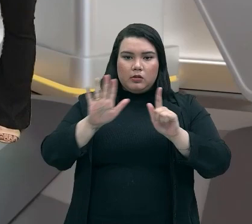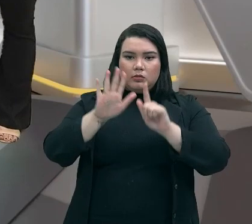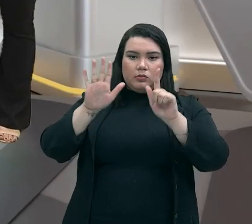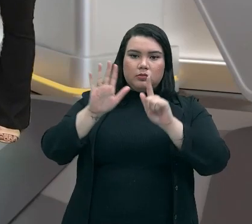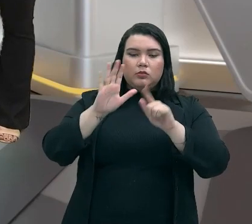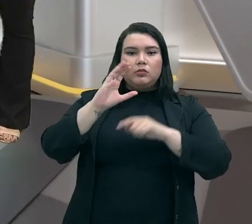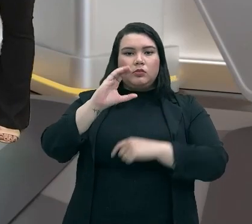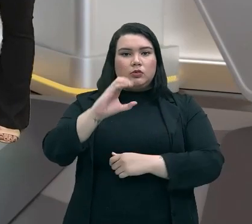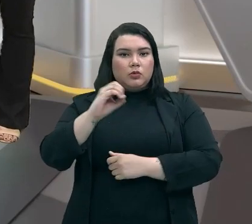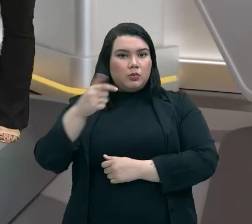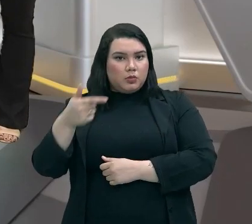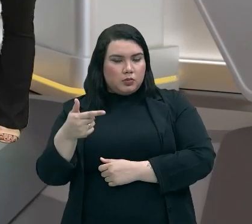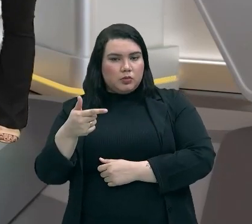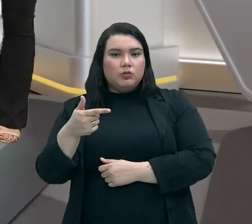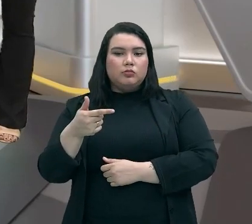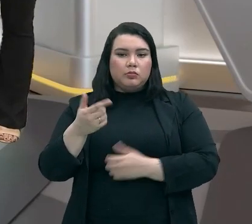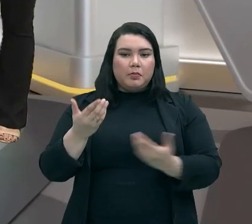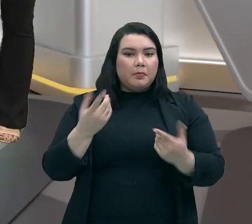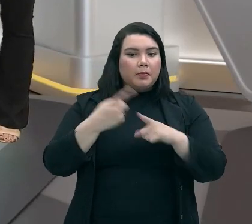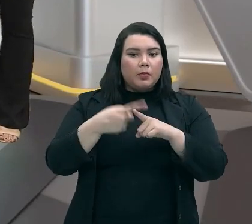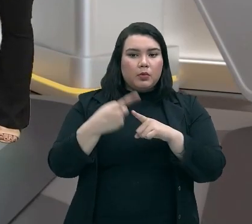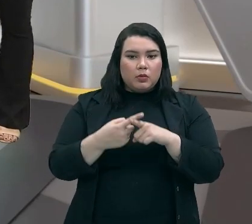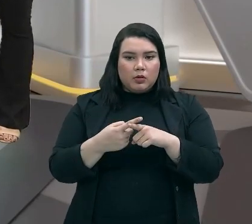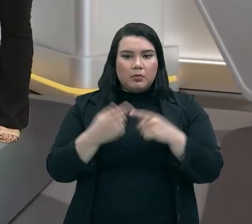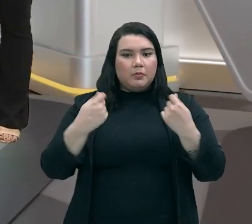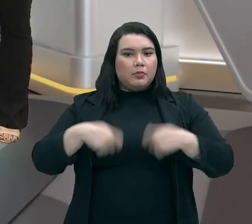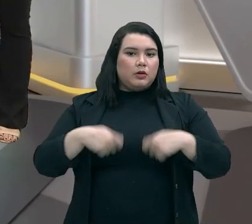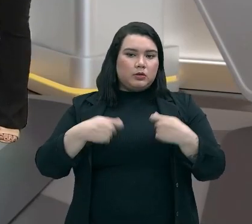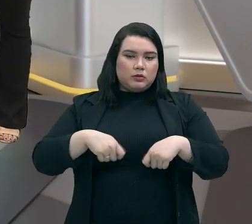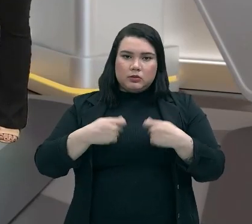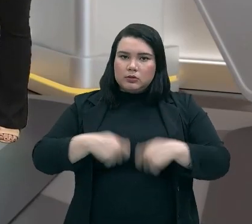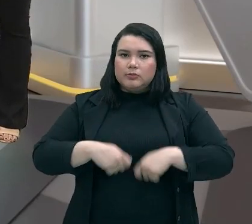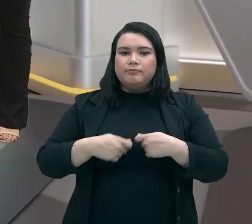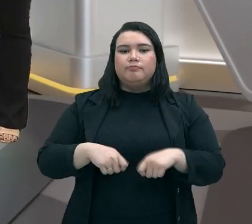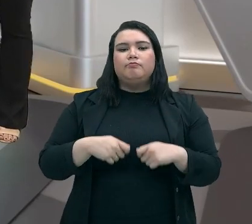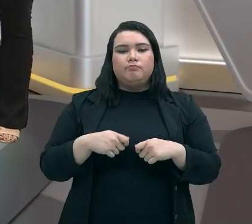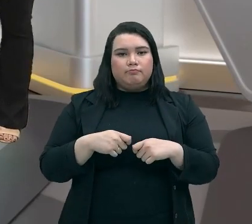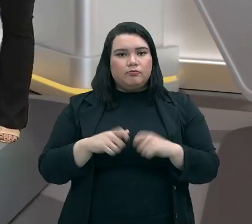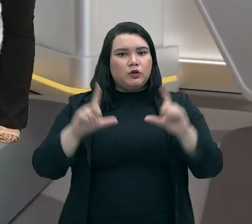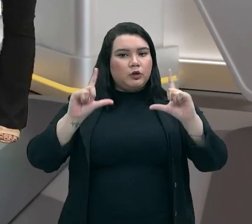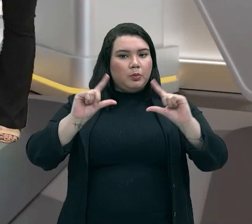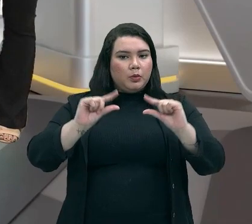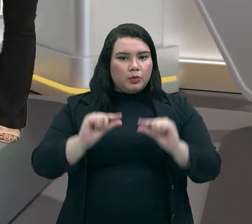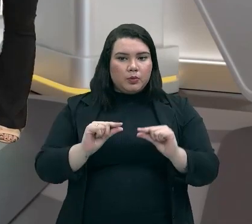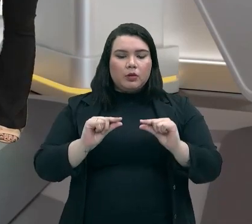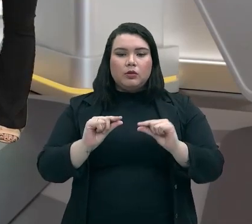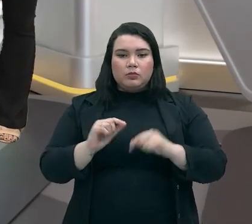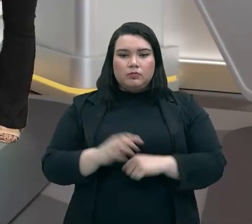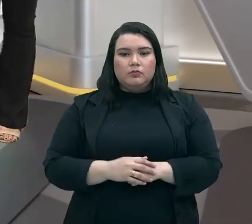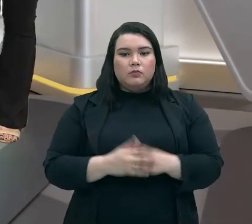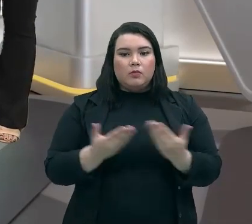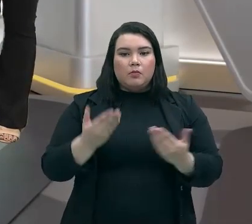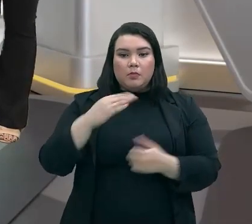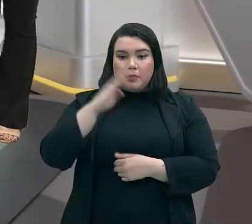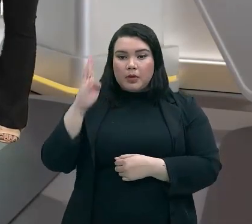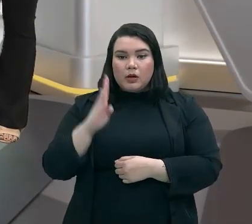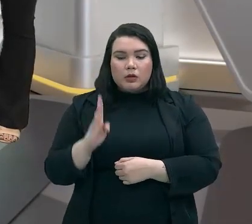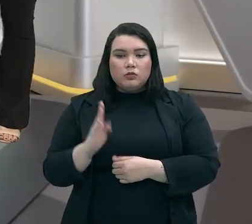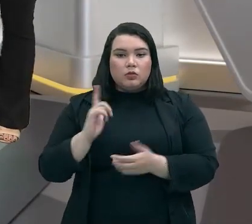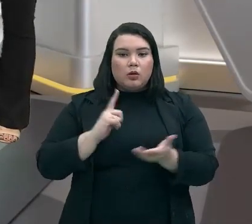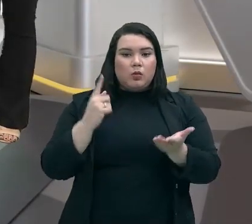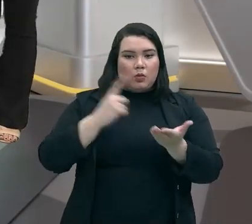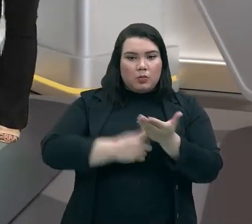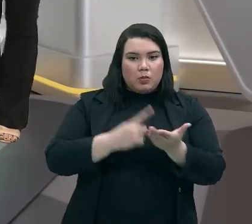do efeito estufa, né? Porque é necessário, é preciso que algo seja feito. Então, o Brasil, ele se